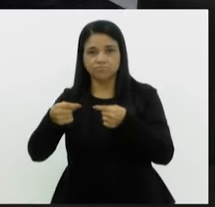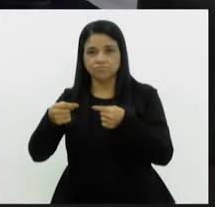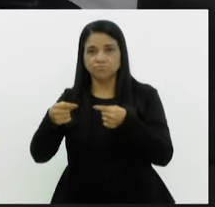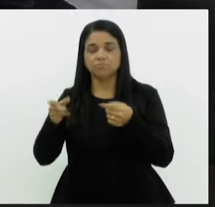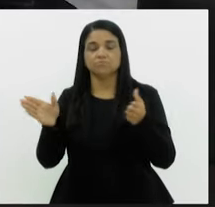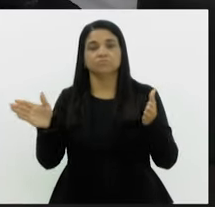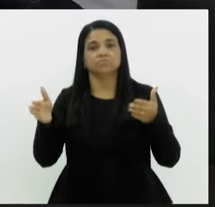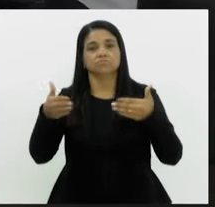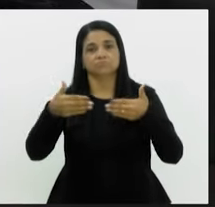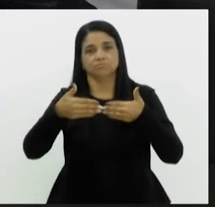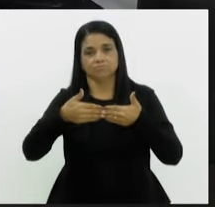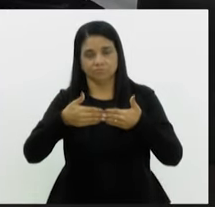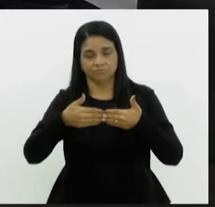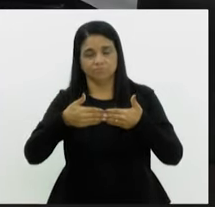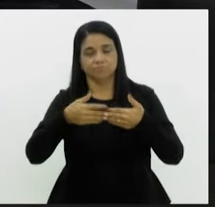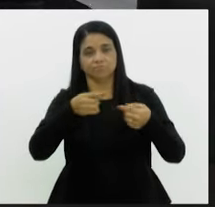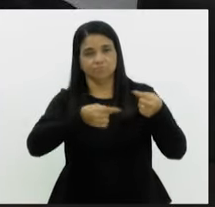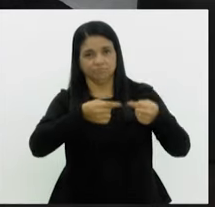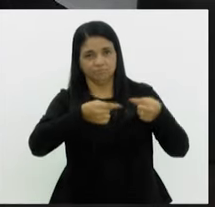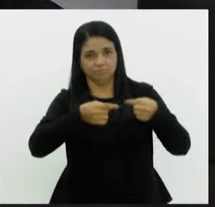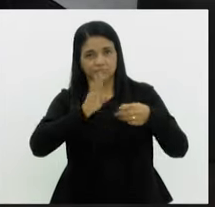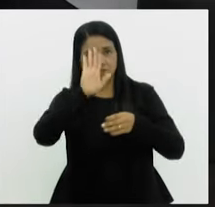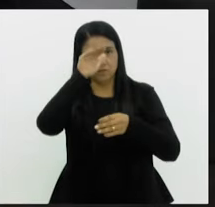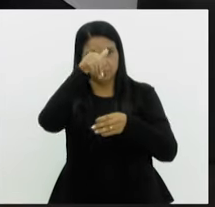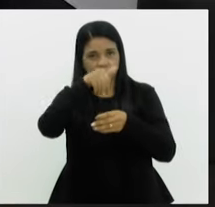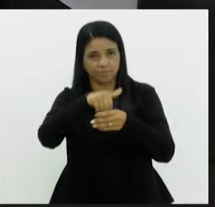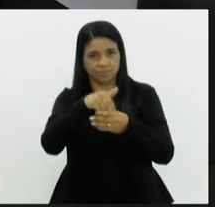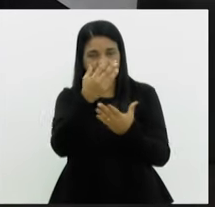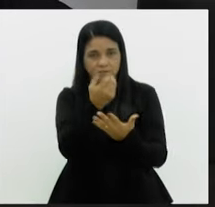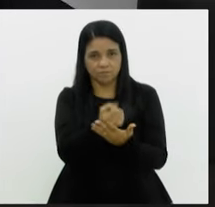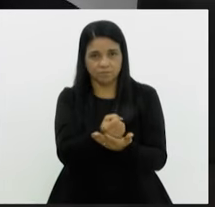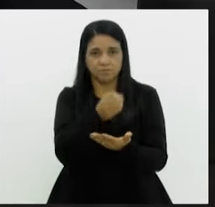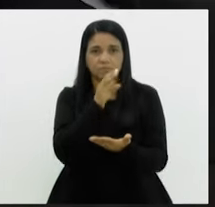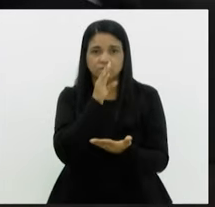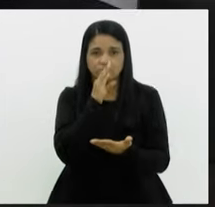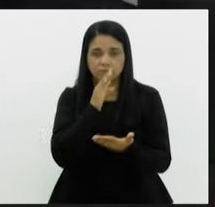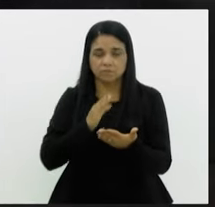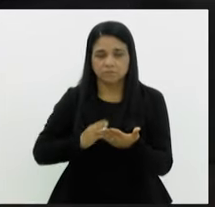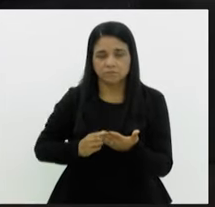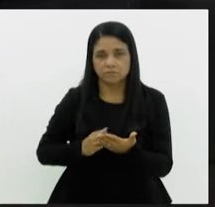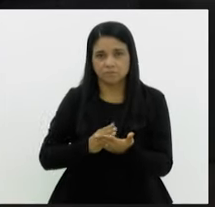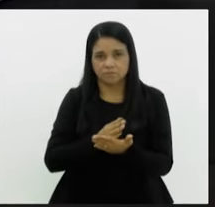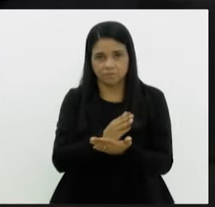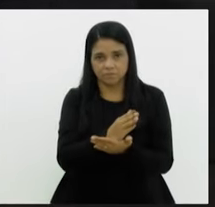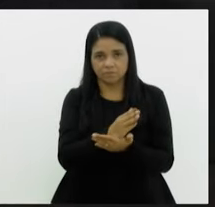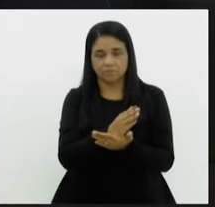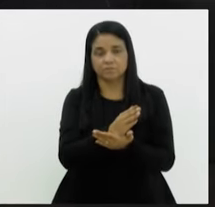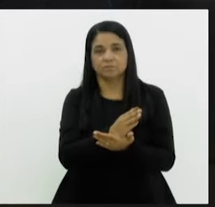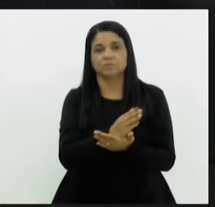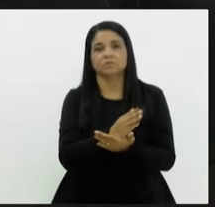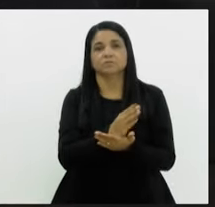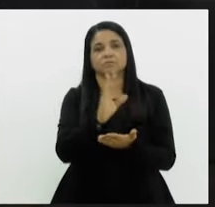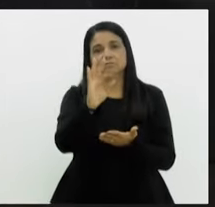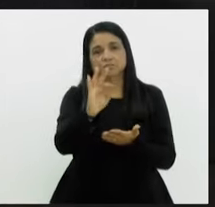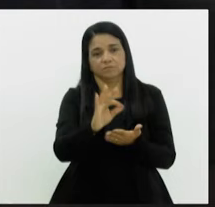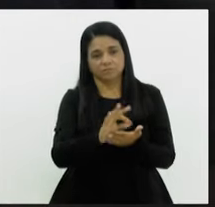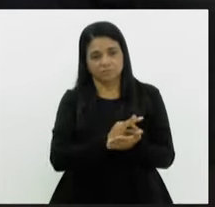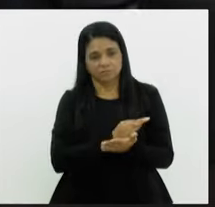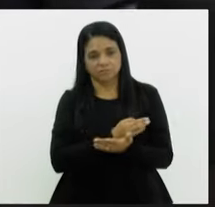queira discutir, encerrada a discussão. Em votação, senhores que aprovam, permaneçam como estão. Aprovado, vai